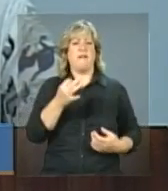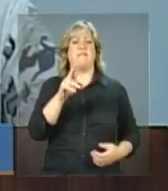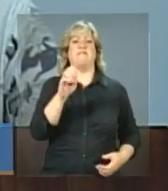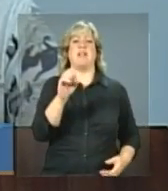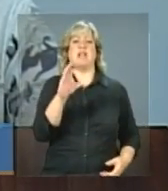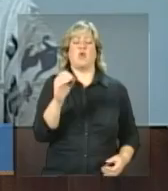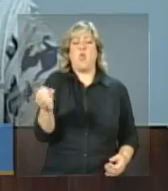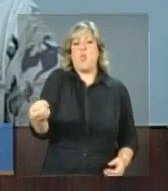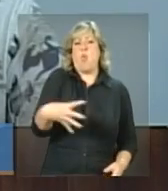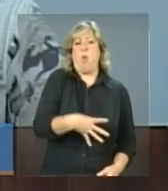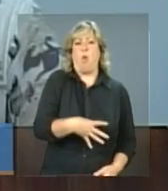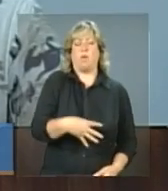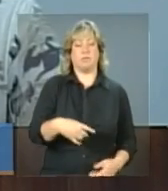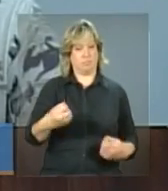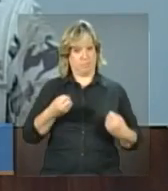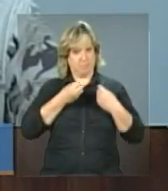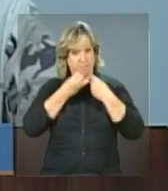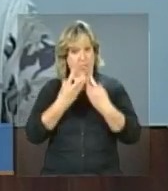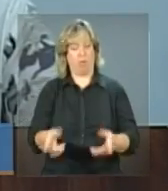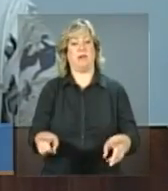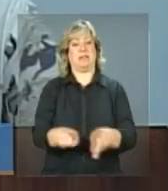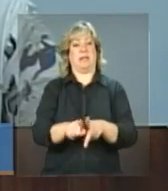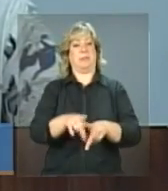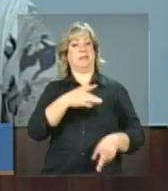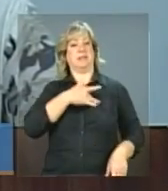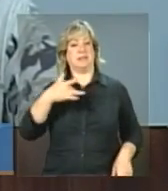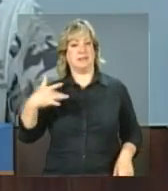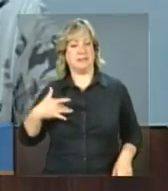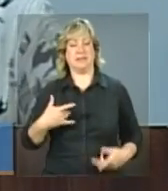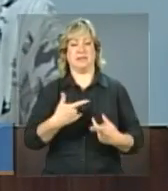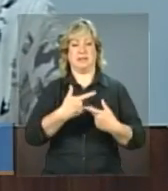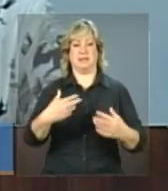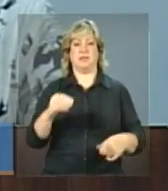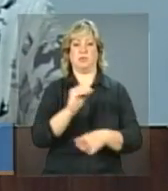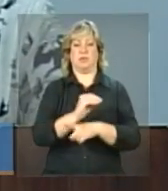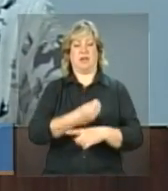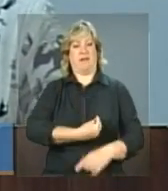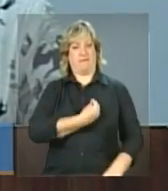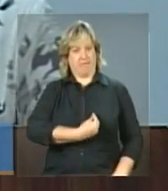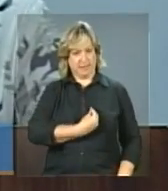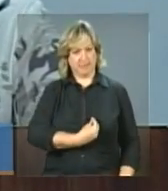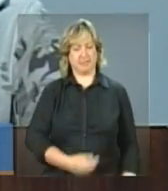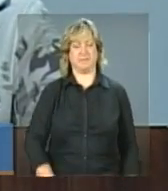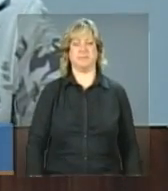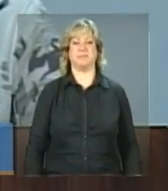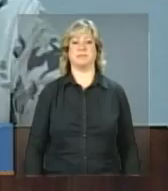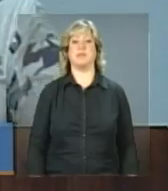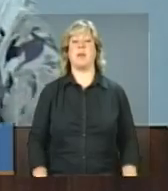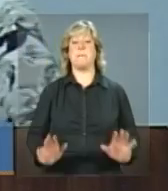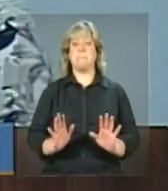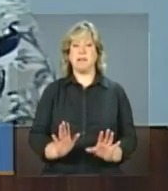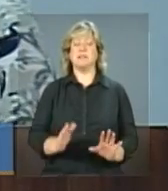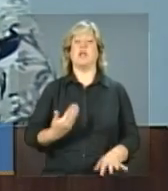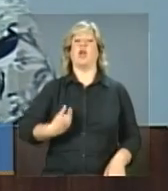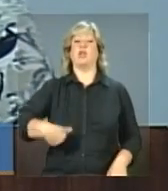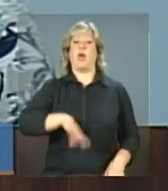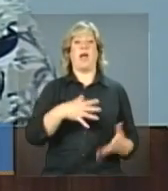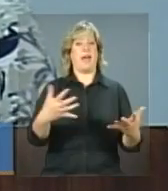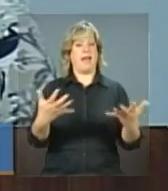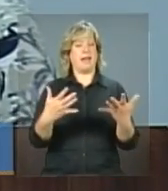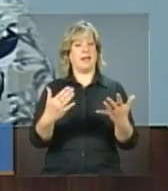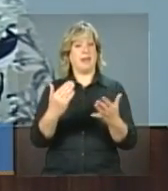frescos, melhorando, portanto, a sua situação também de segurança alimentar e nutricional. Mas nós queremos ir